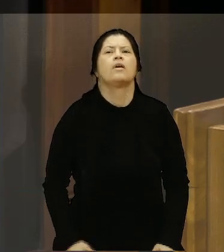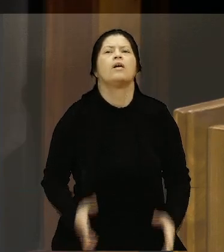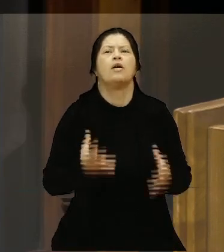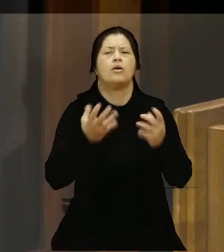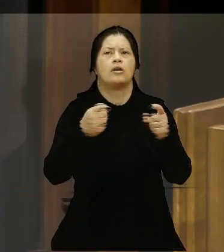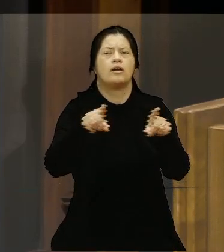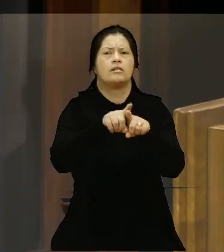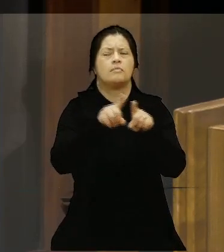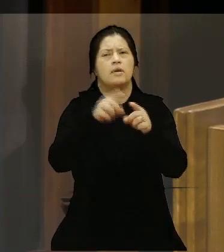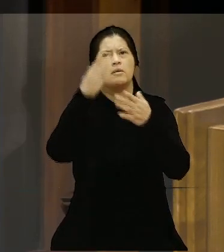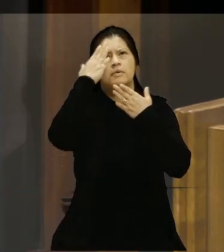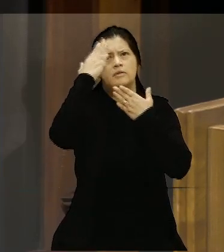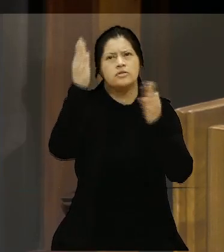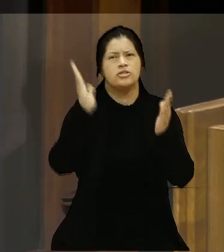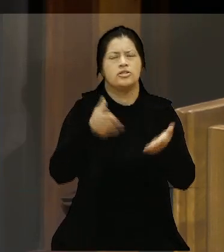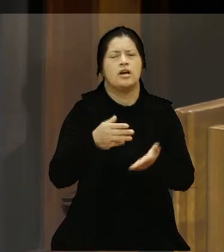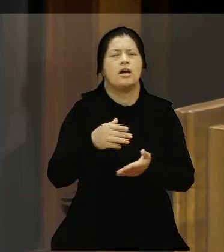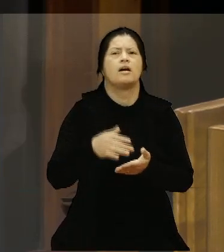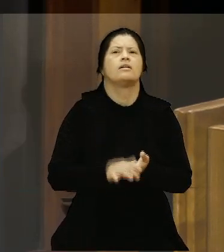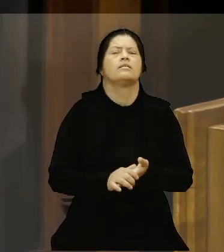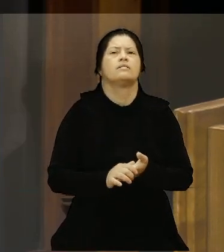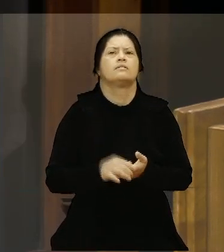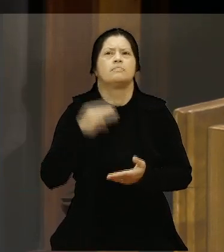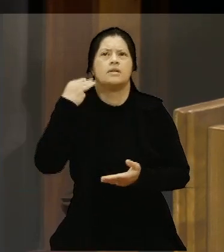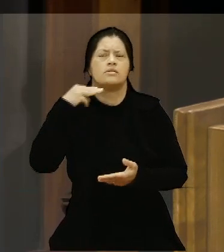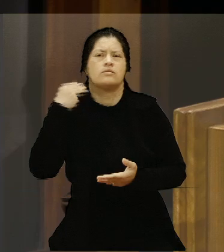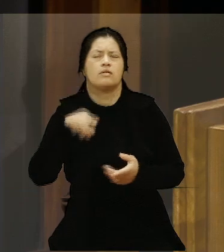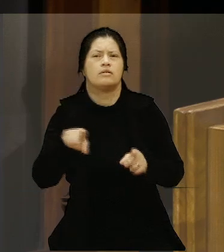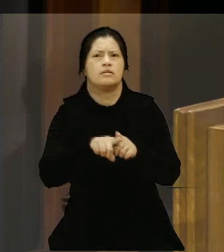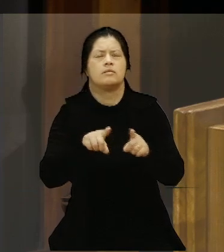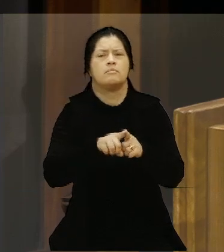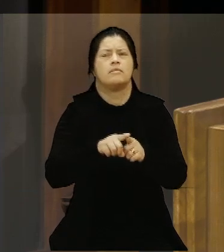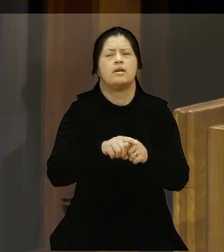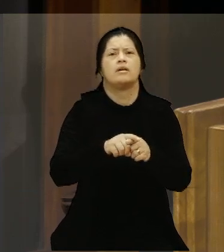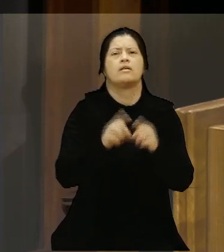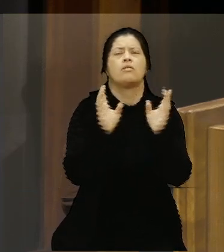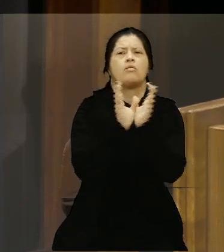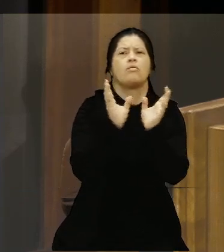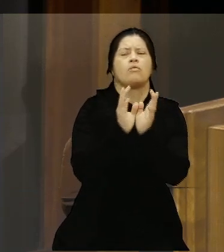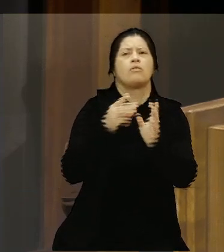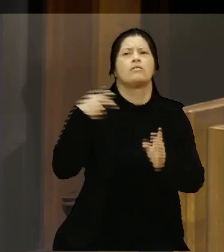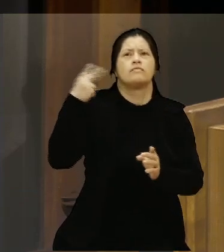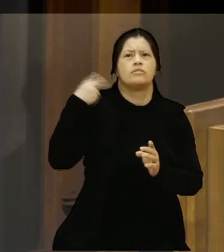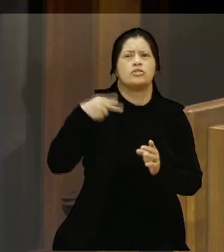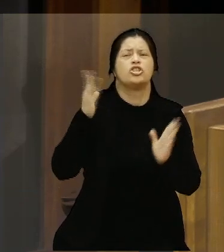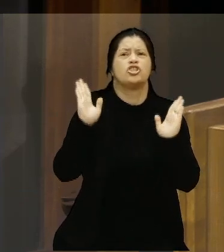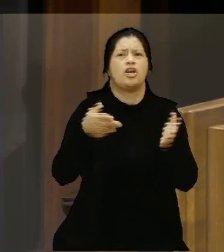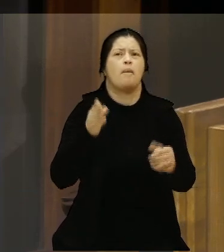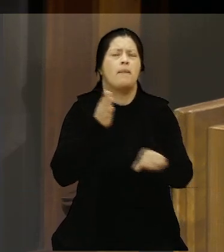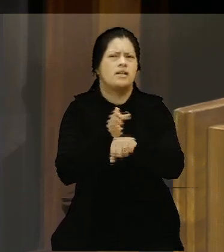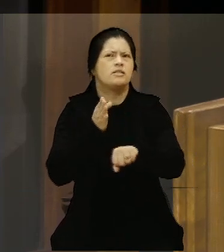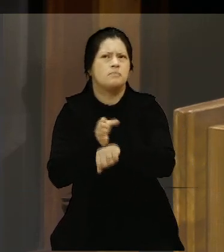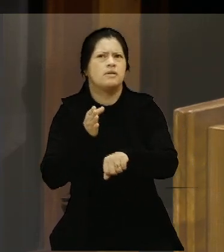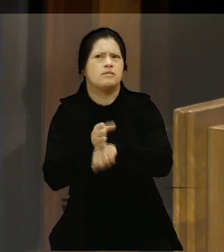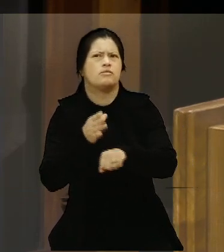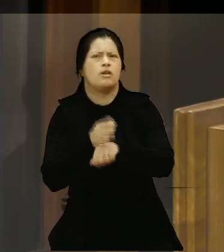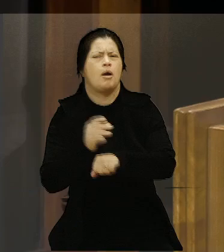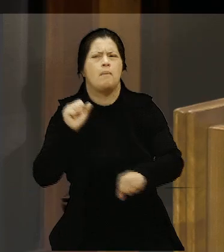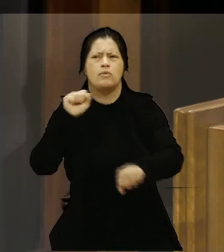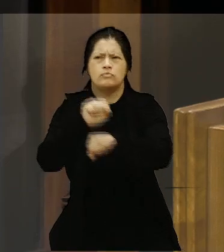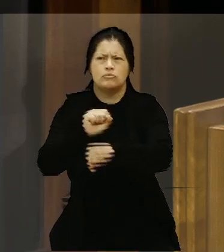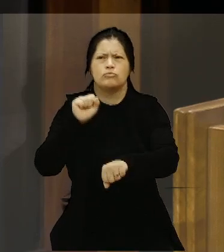reiterar, agradecer a vereadora Marisol, os colegas vereadores, e quero dizer que eu mesmo já participei de movimento ali de paralisação,